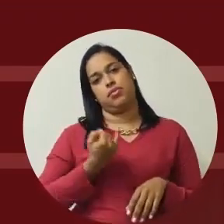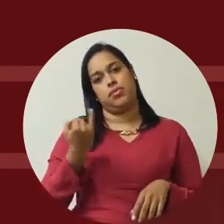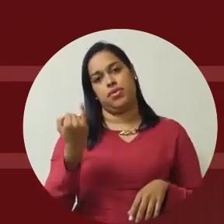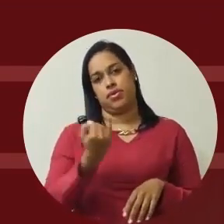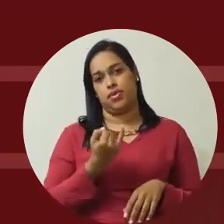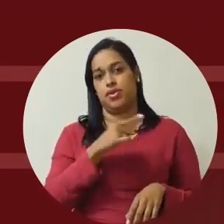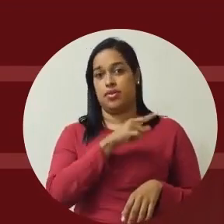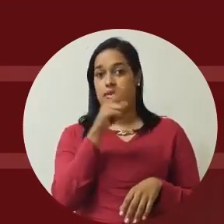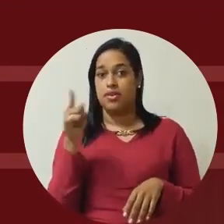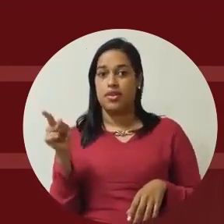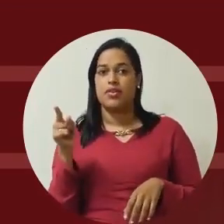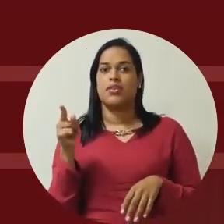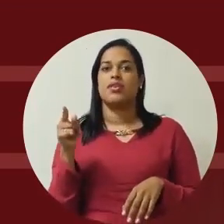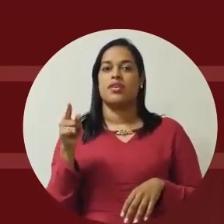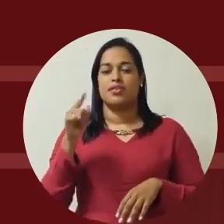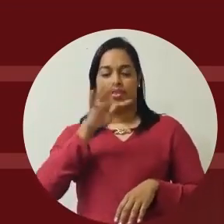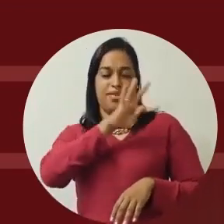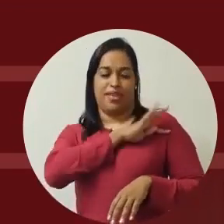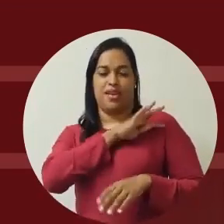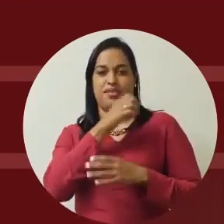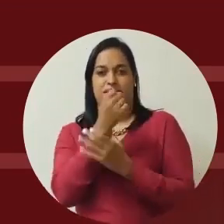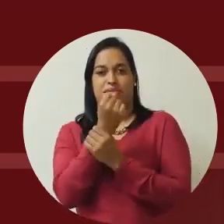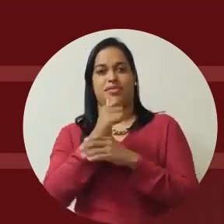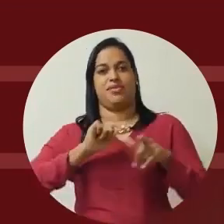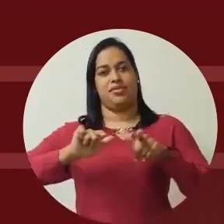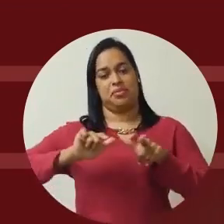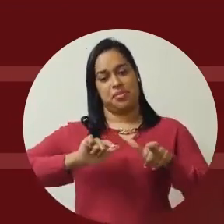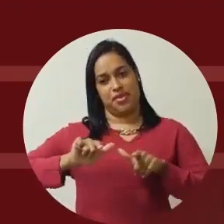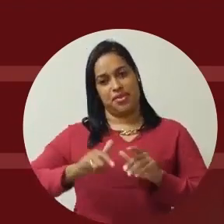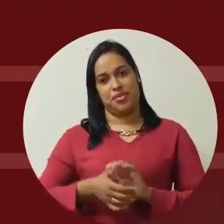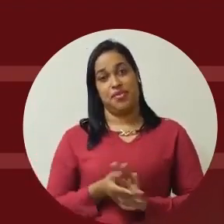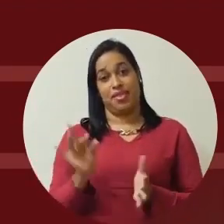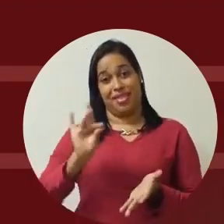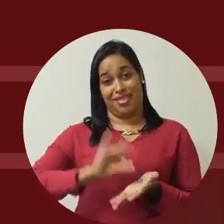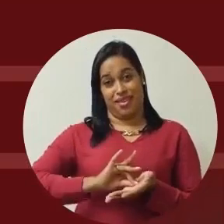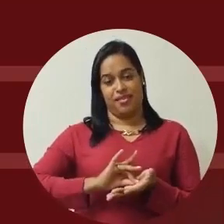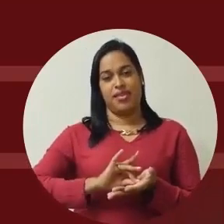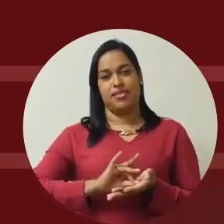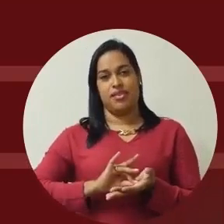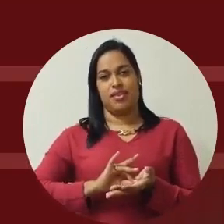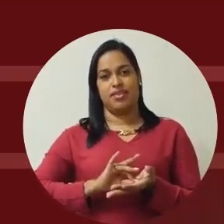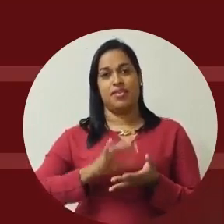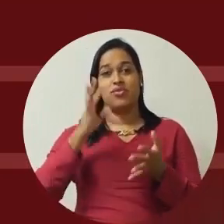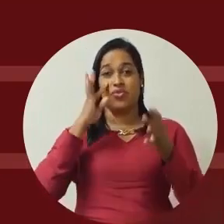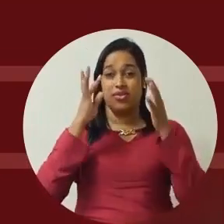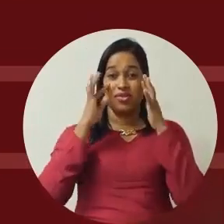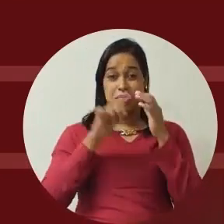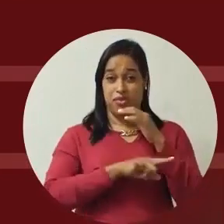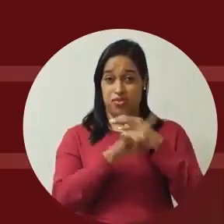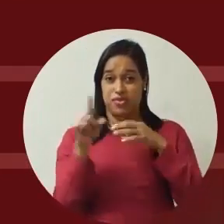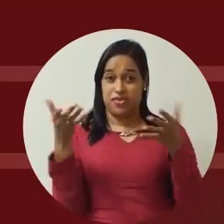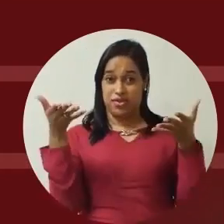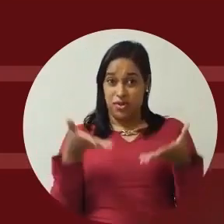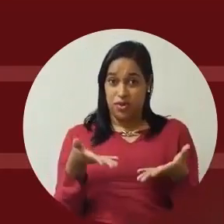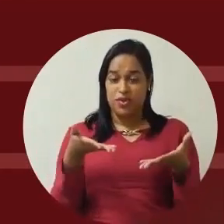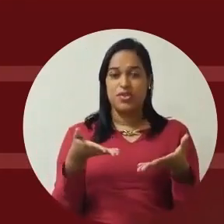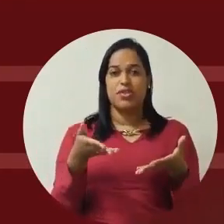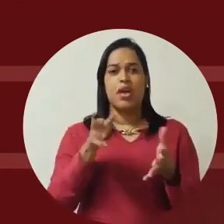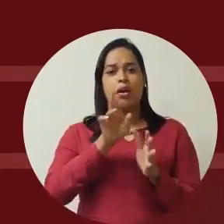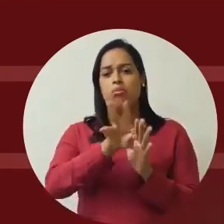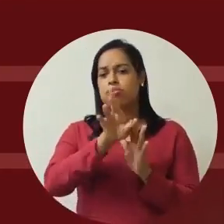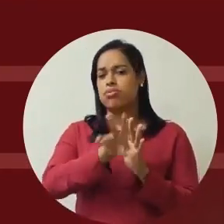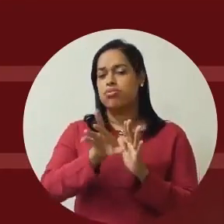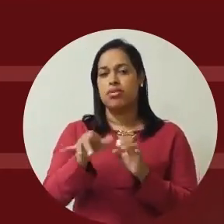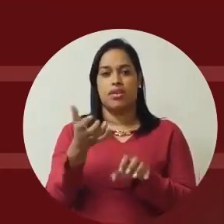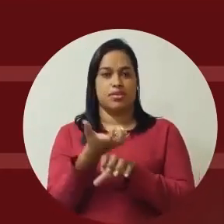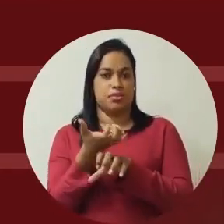importante para vocês, futuros técnicos de segurança do trabalho. Na verdade, os conhecimentos que vocês estão adquirindo em inúmeras outras